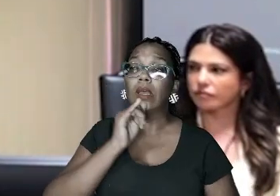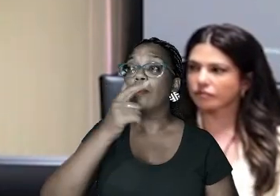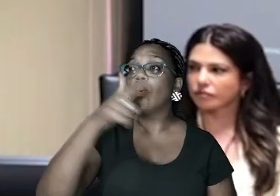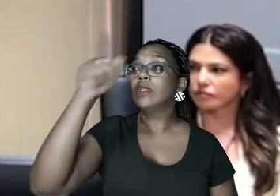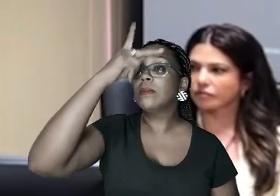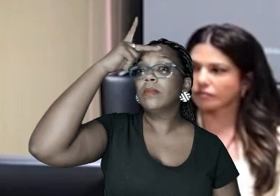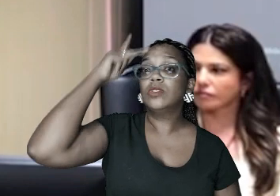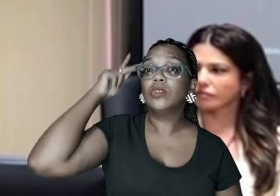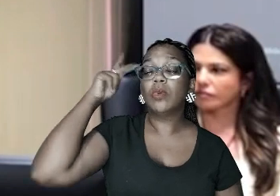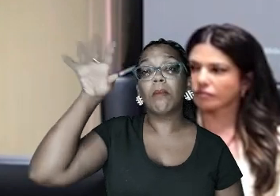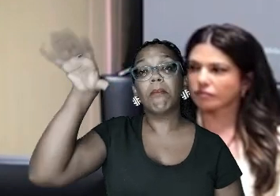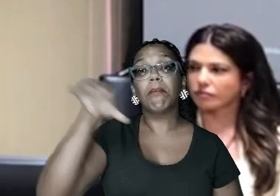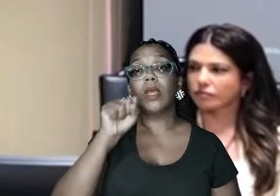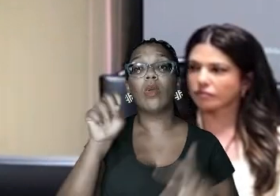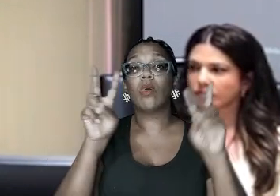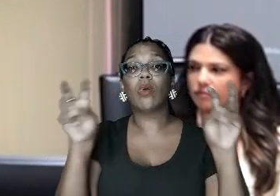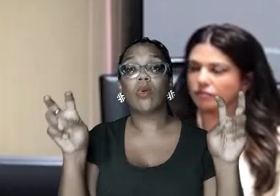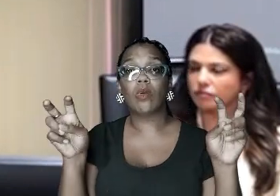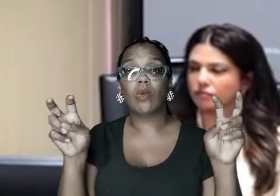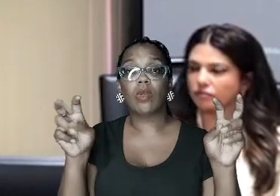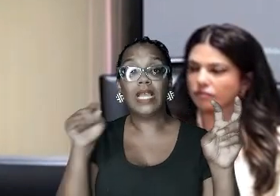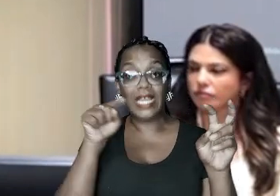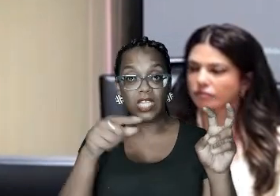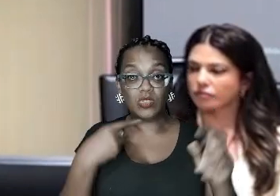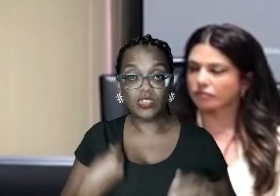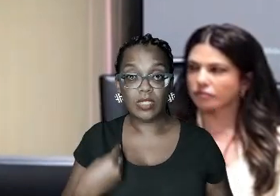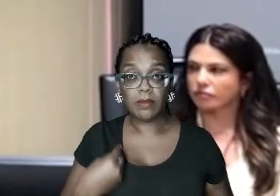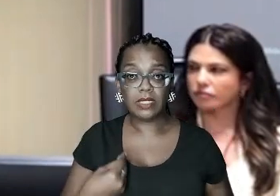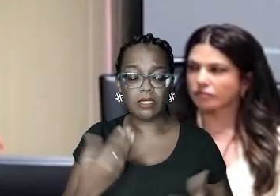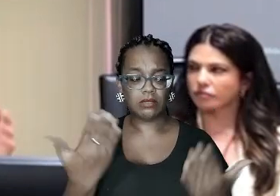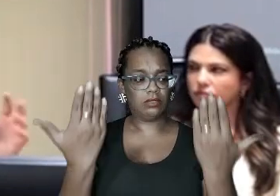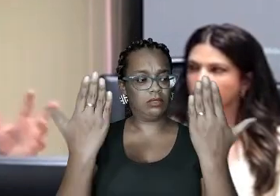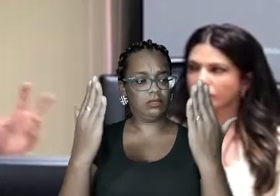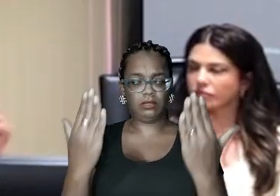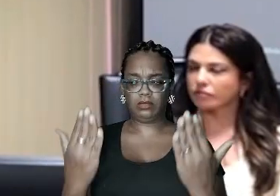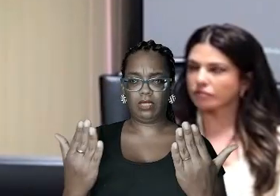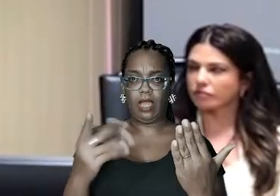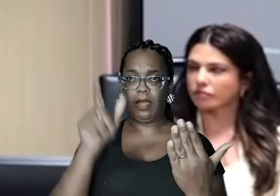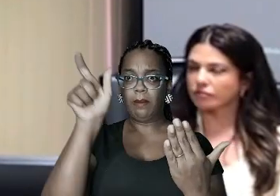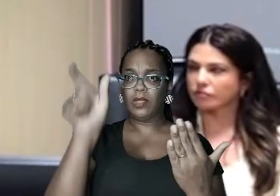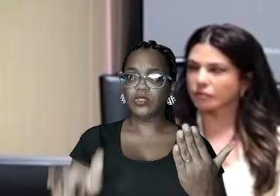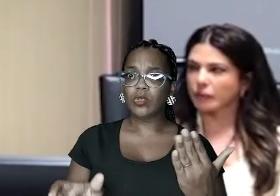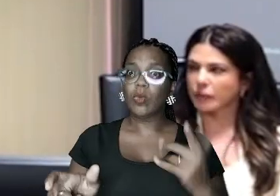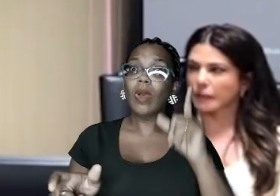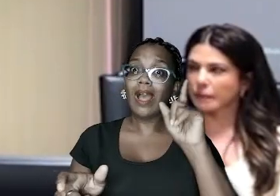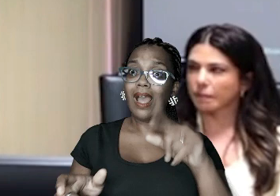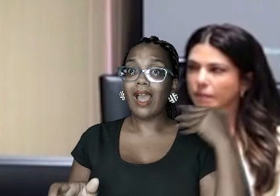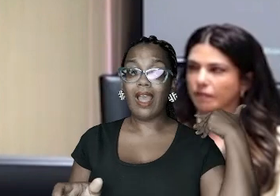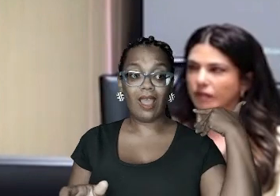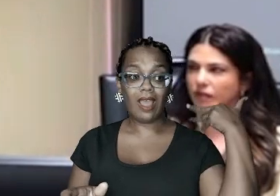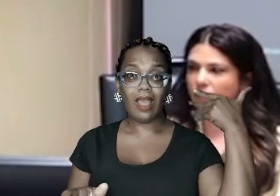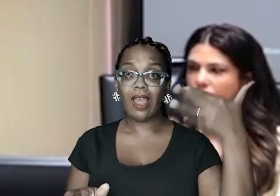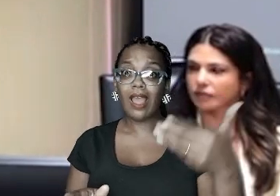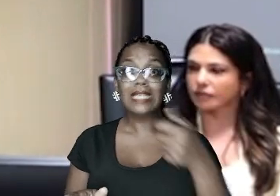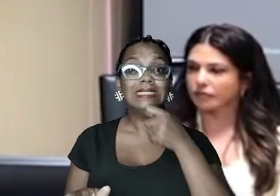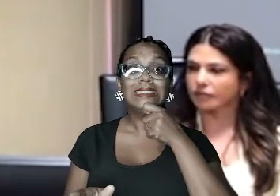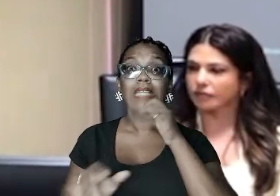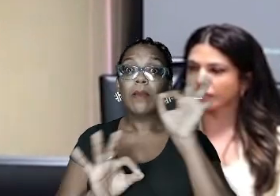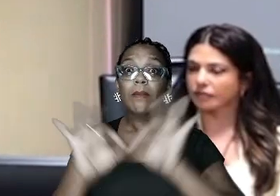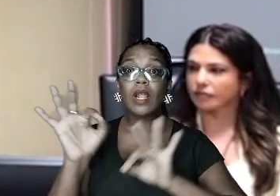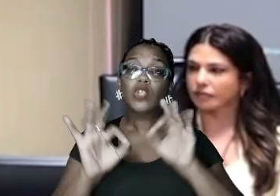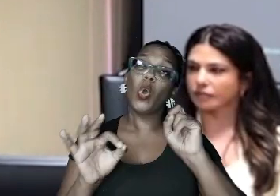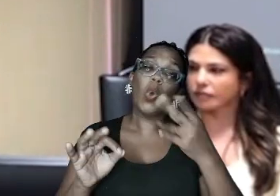existir mas alguém por exemplo é pegou uma situação em que isso está presente E verificou que a pessoa de que se trata